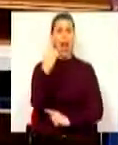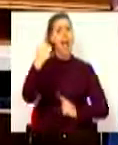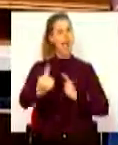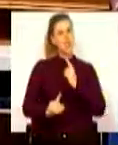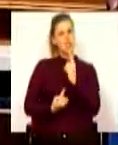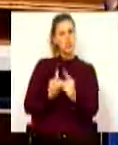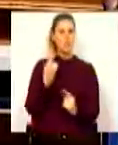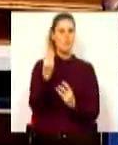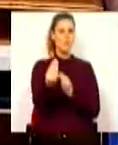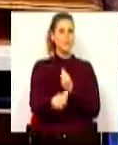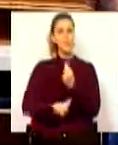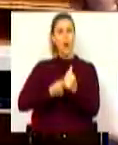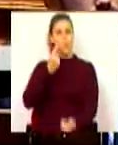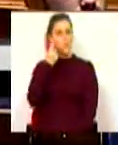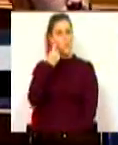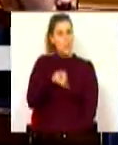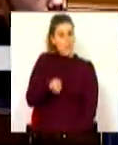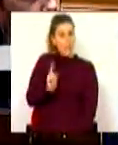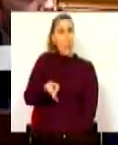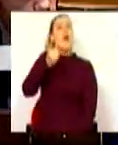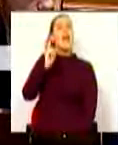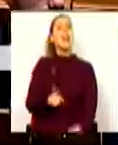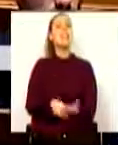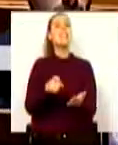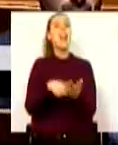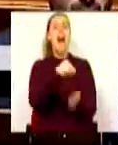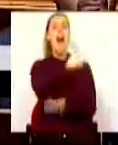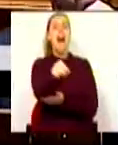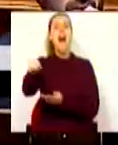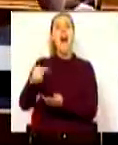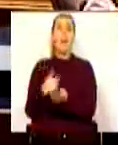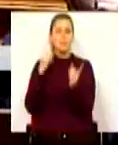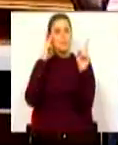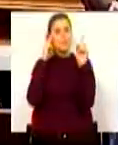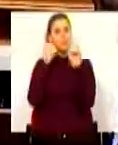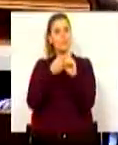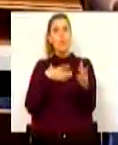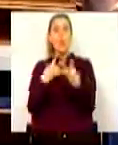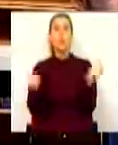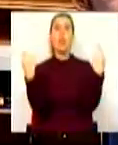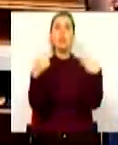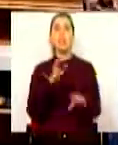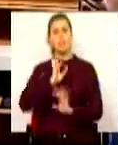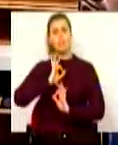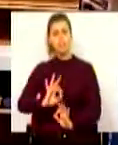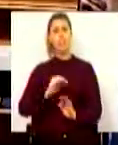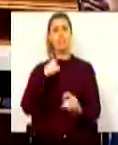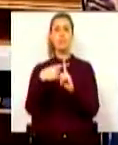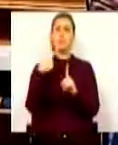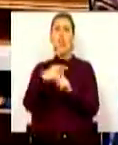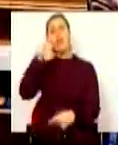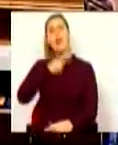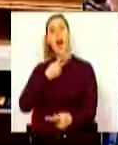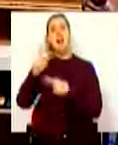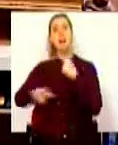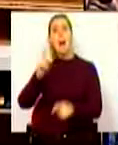sempre é muito reconhecida, que é a necessidade que existe para termos soluções eficazes, temos que